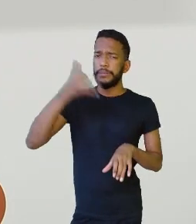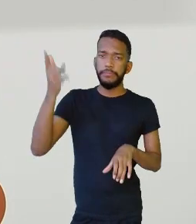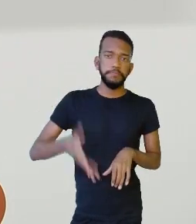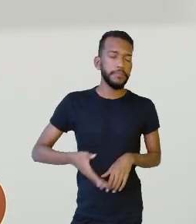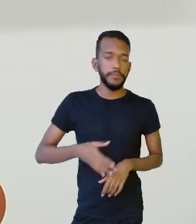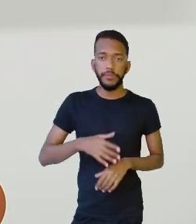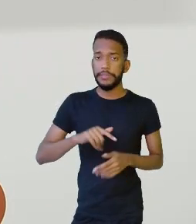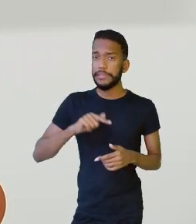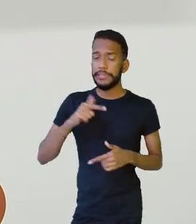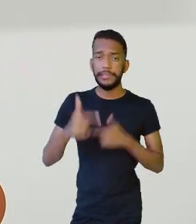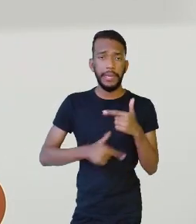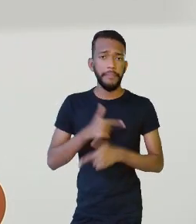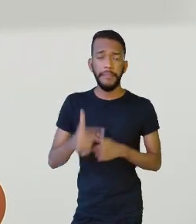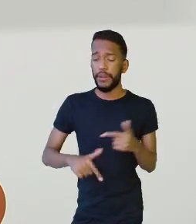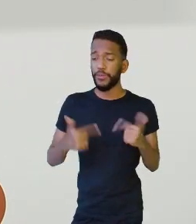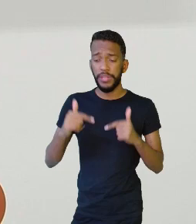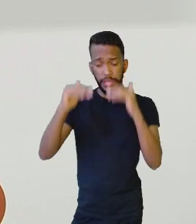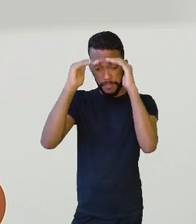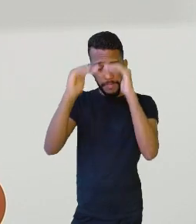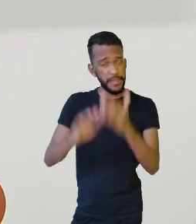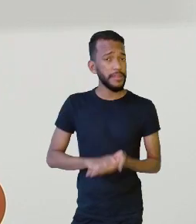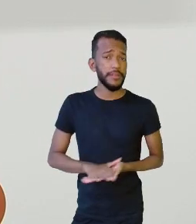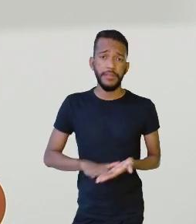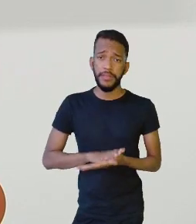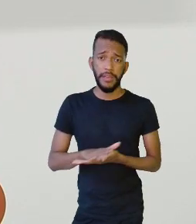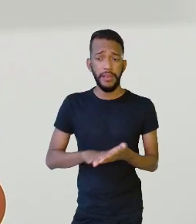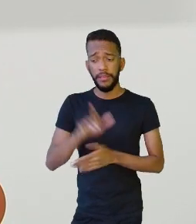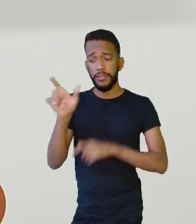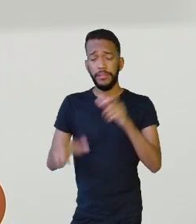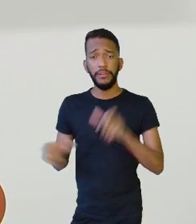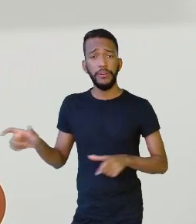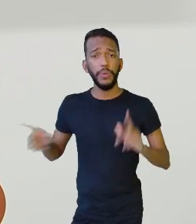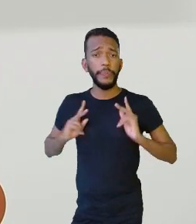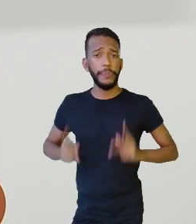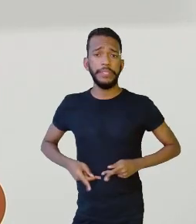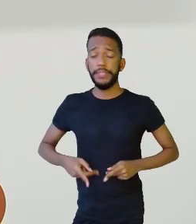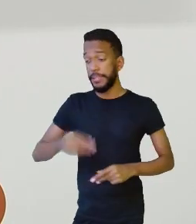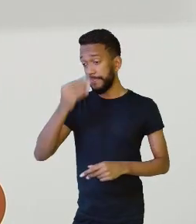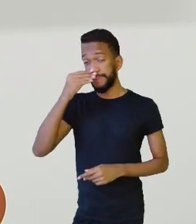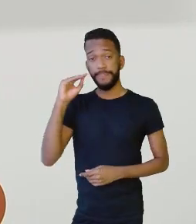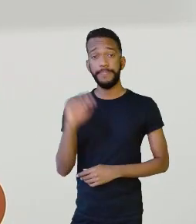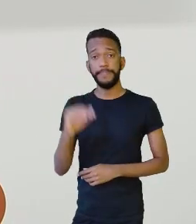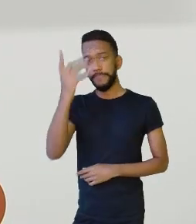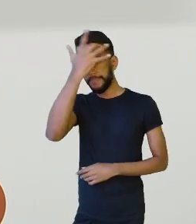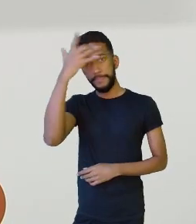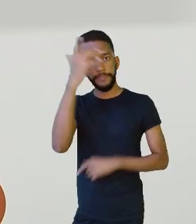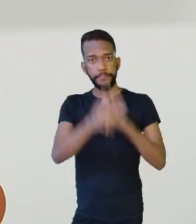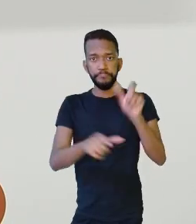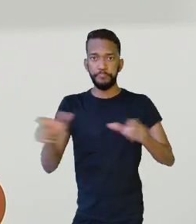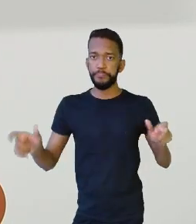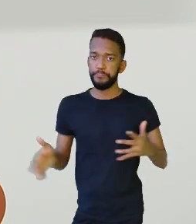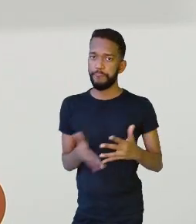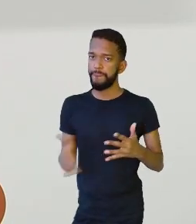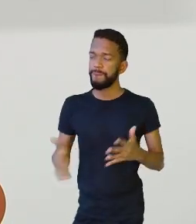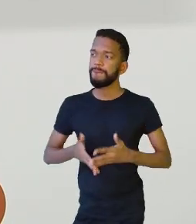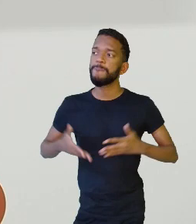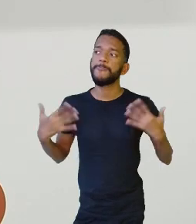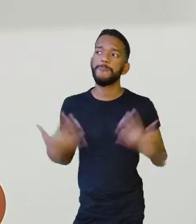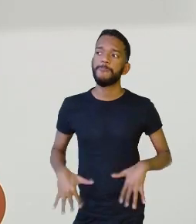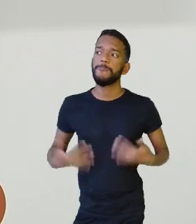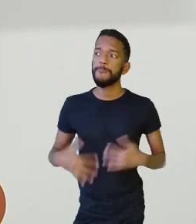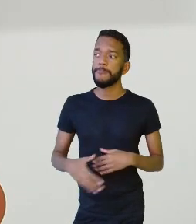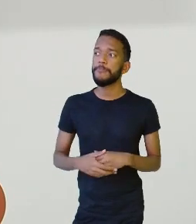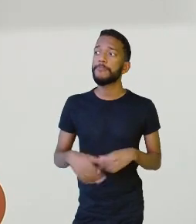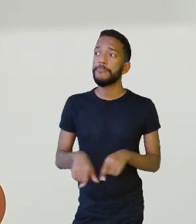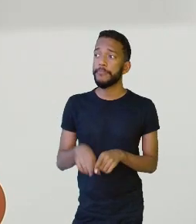trabalho. É um desrespeito muito grande com a questão da humanidade mesmo das pessoas. Então, muitas pessoas